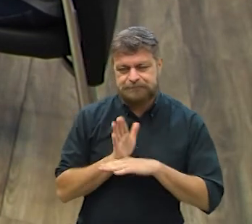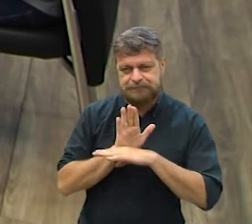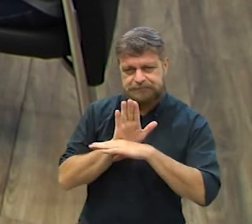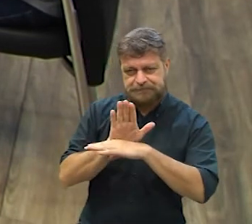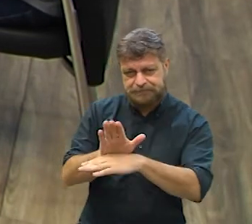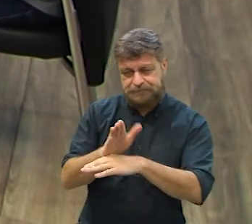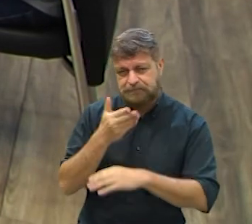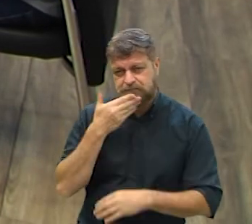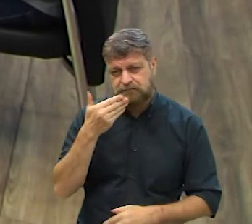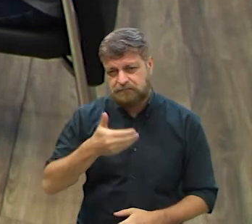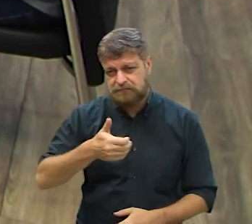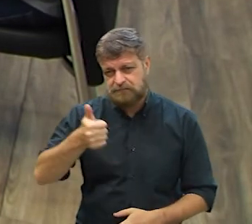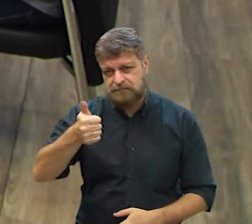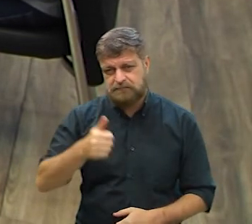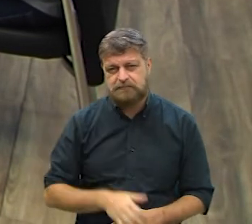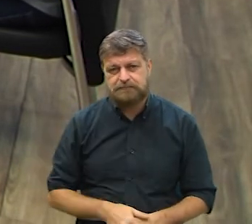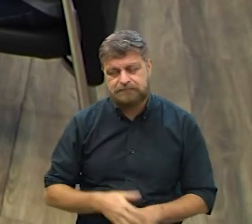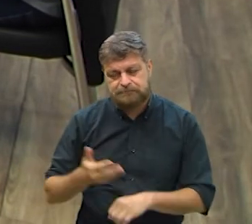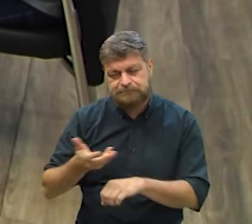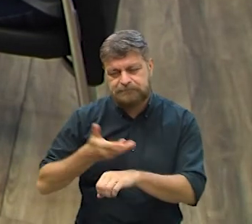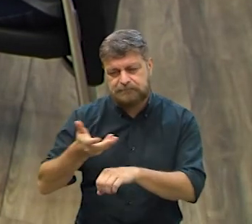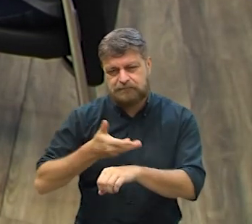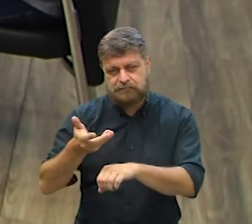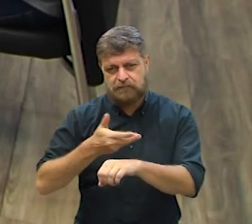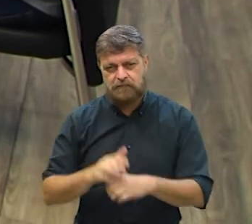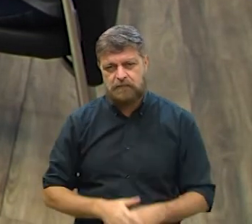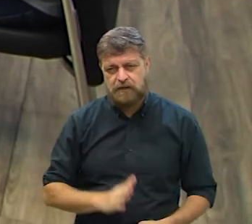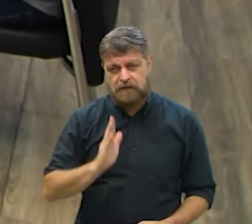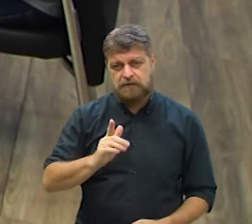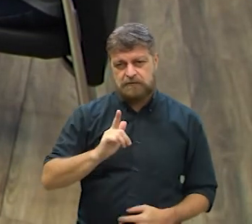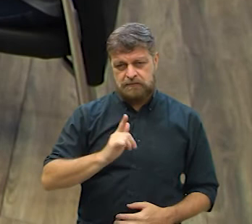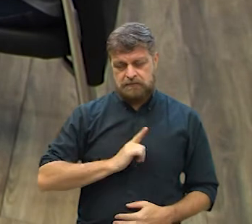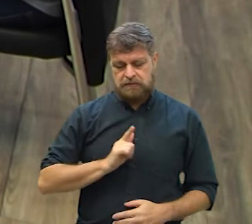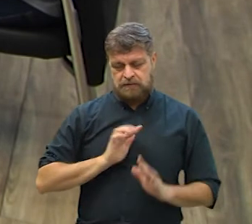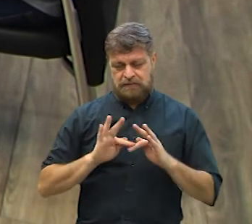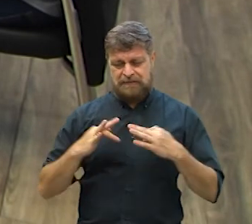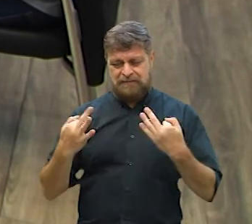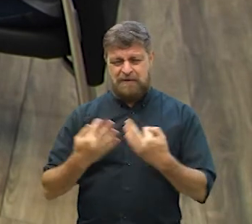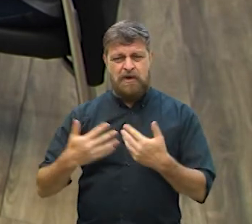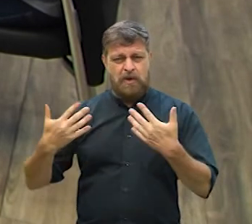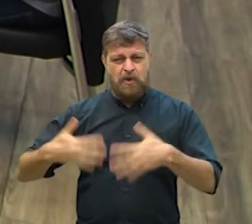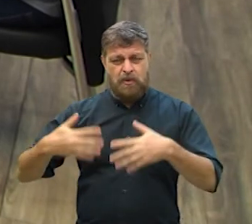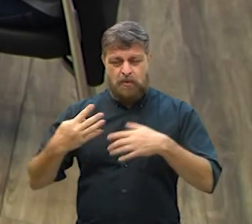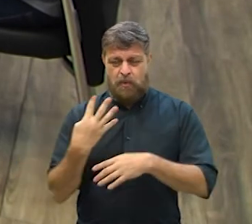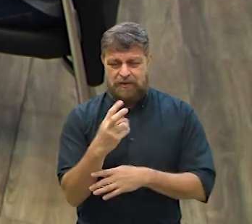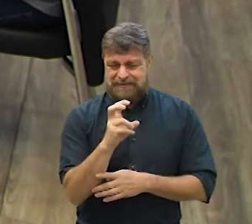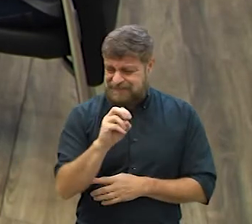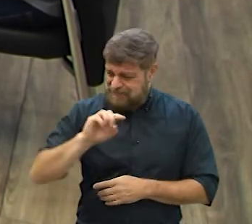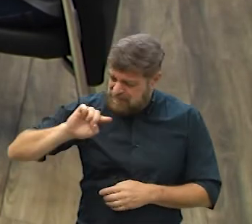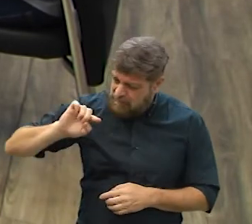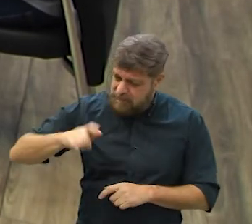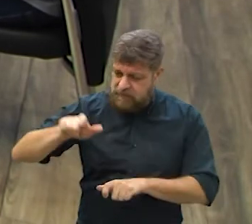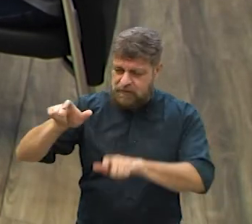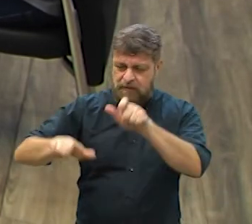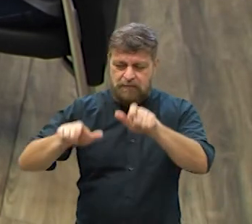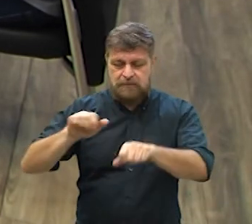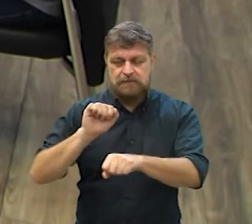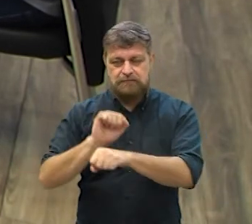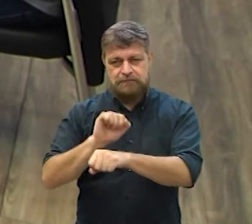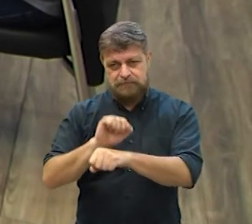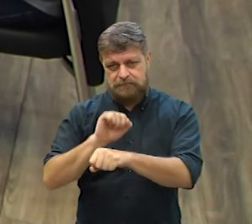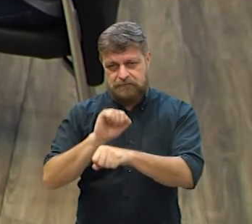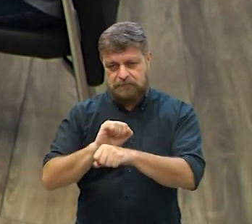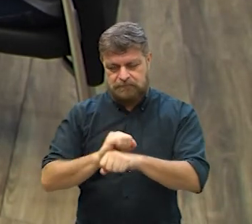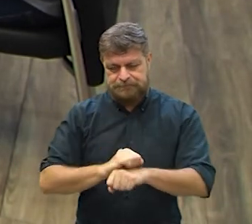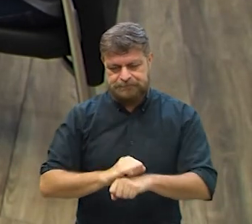a melhorar e acelerar este processo, já que tem muitas famílias, né, 450 mil pessoas em Campinas aguardando